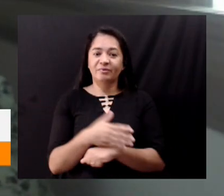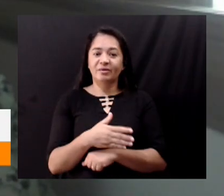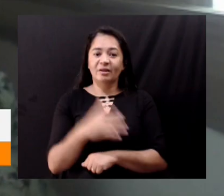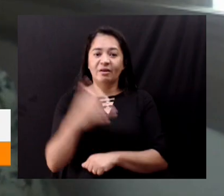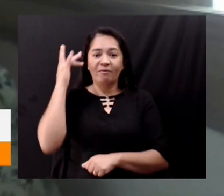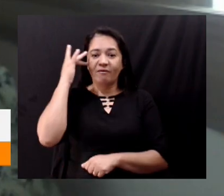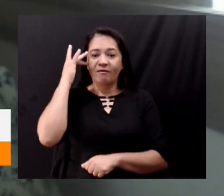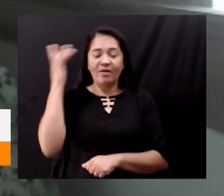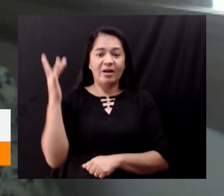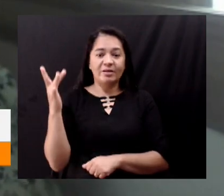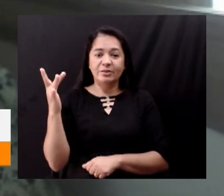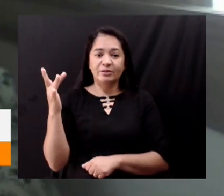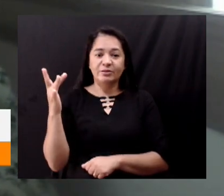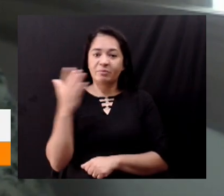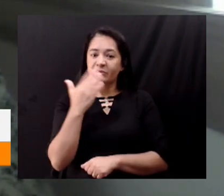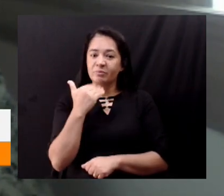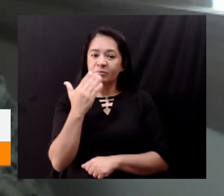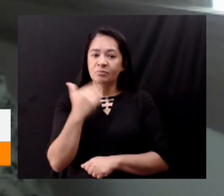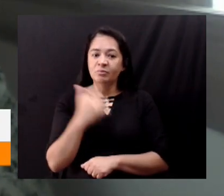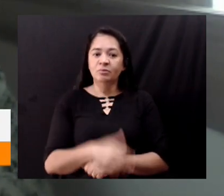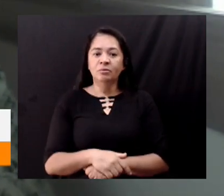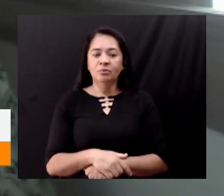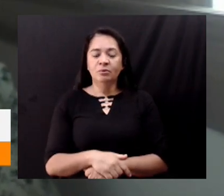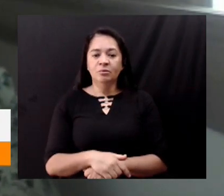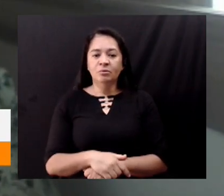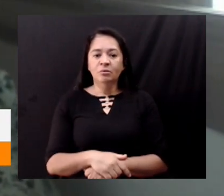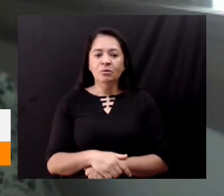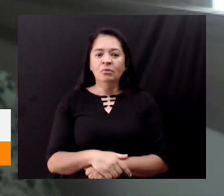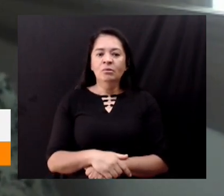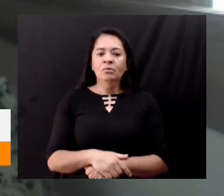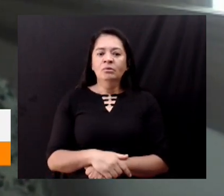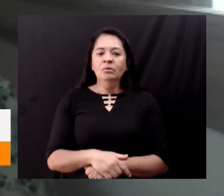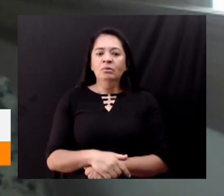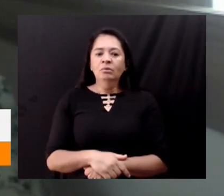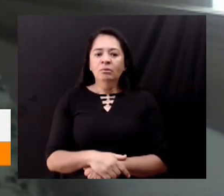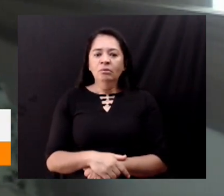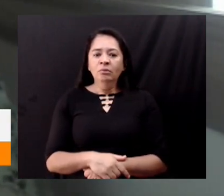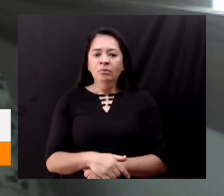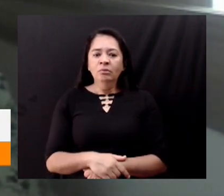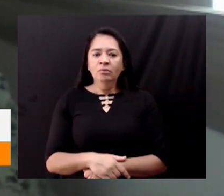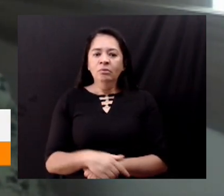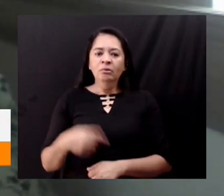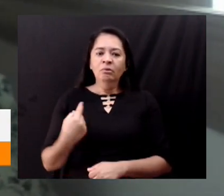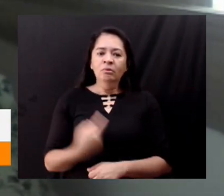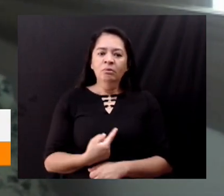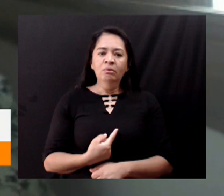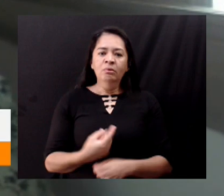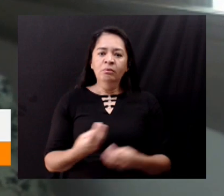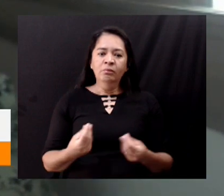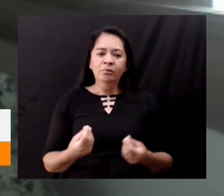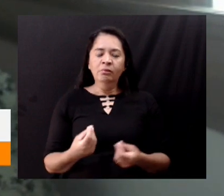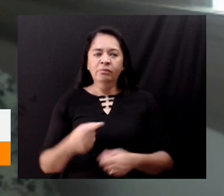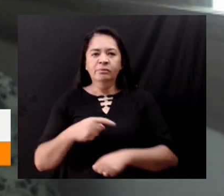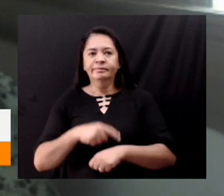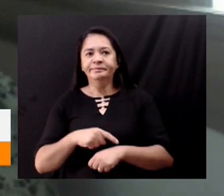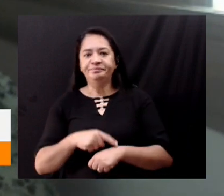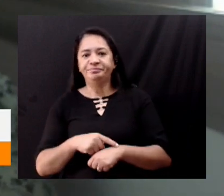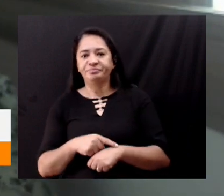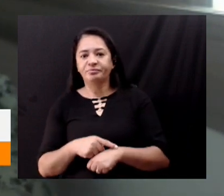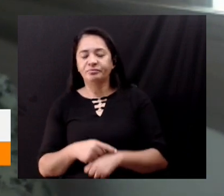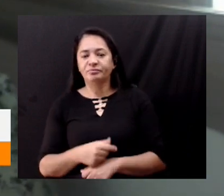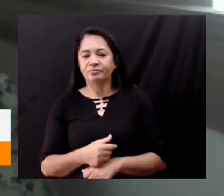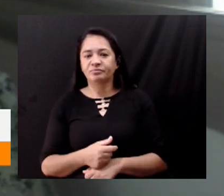facilitado, quando a gente está lidando com alguma frustração, algo ruim, o que a